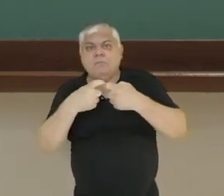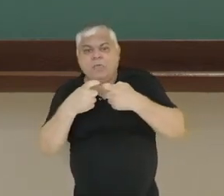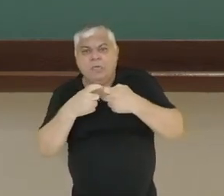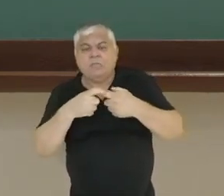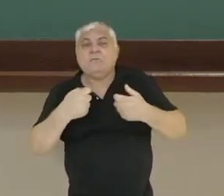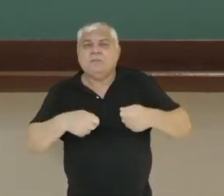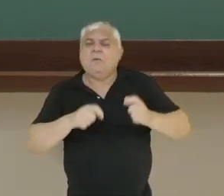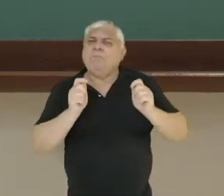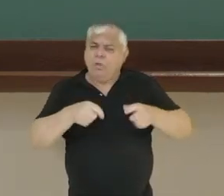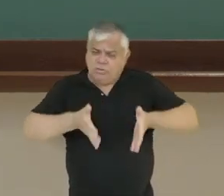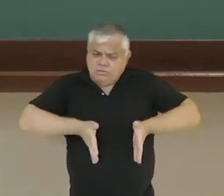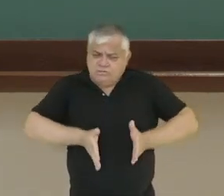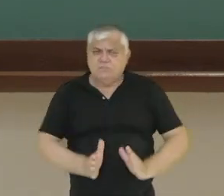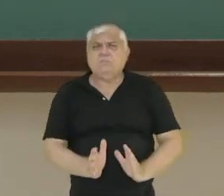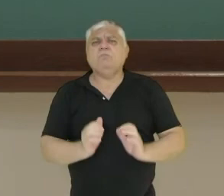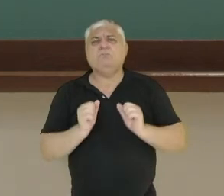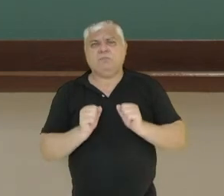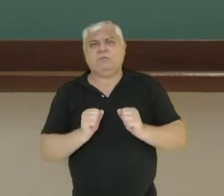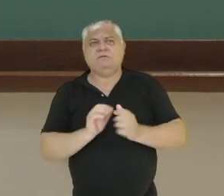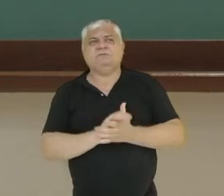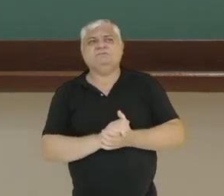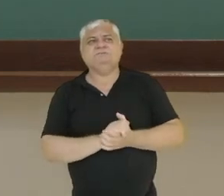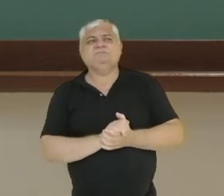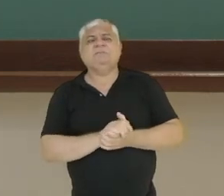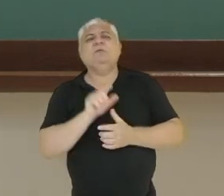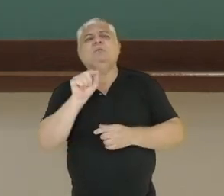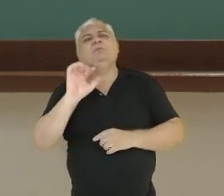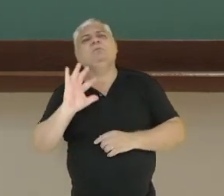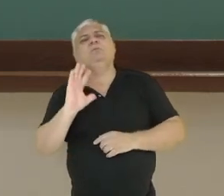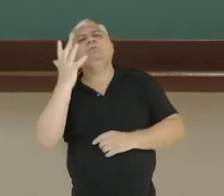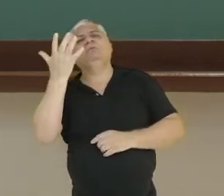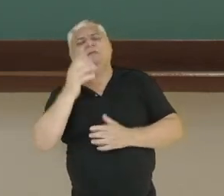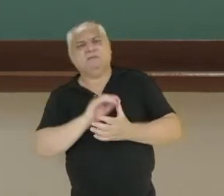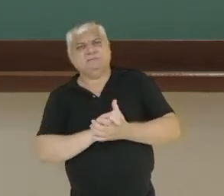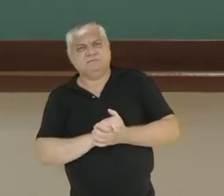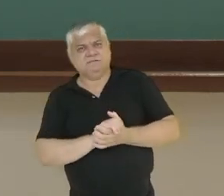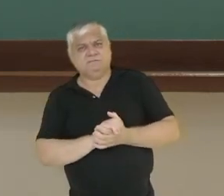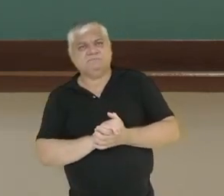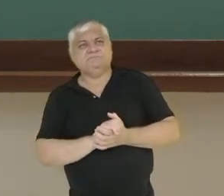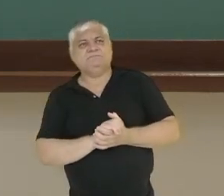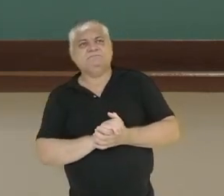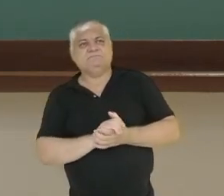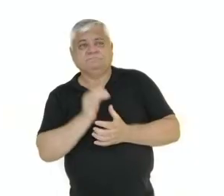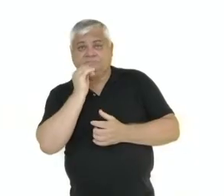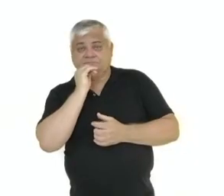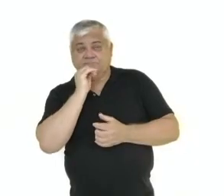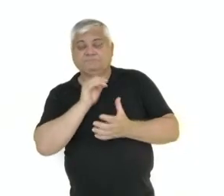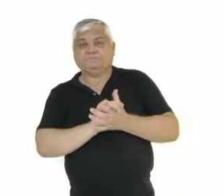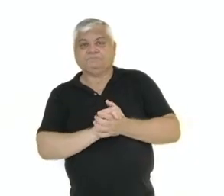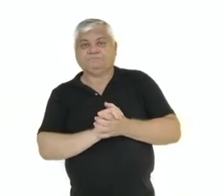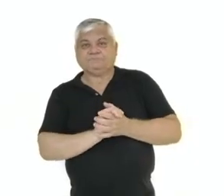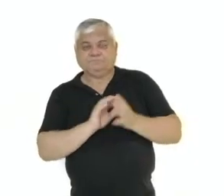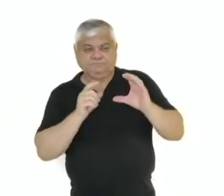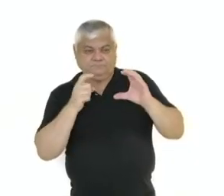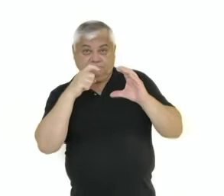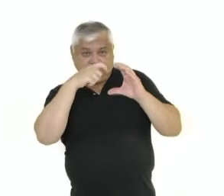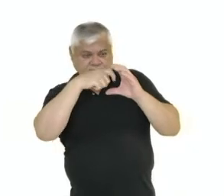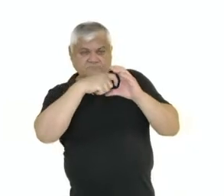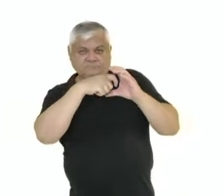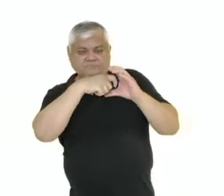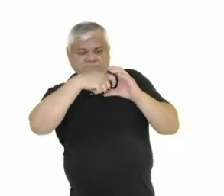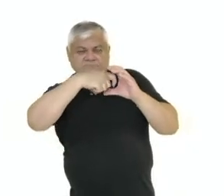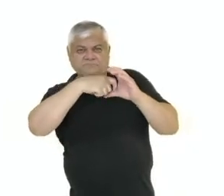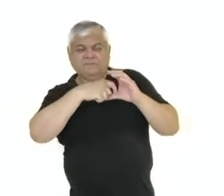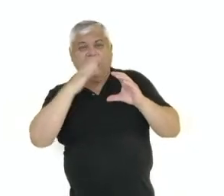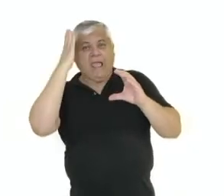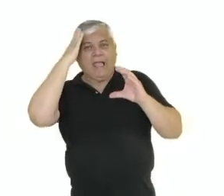ele já pode sobreviver. O que acontece também de importante? Esse feto, ele vai se colocar de cabeça